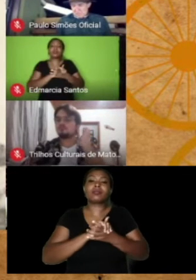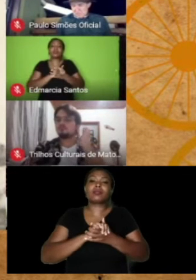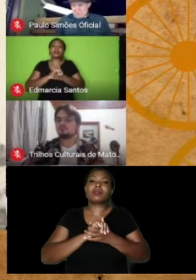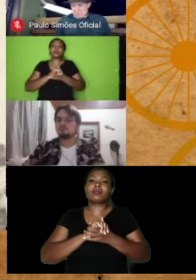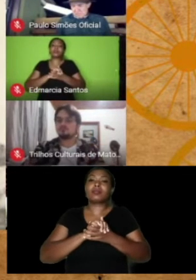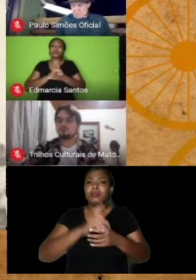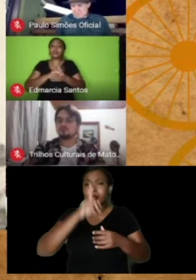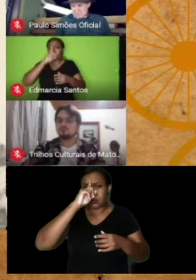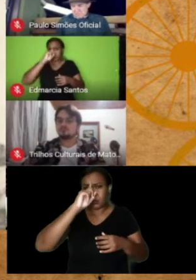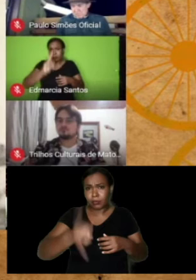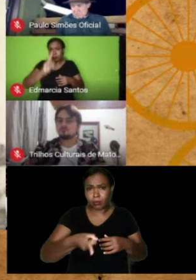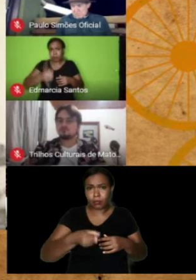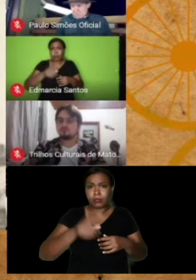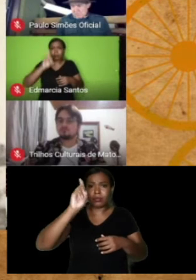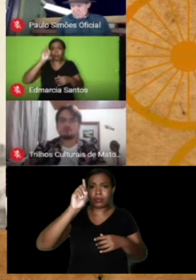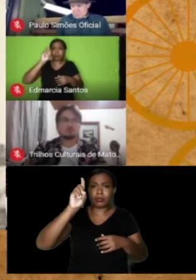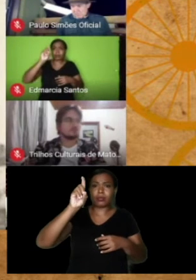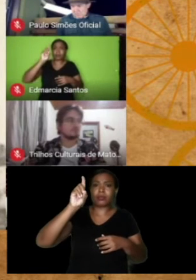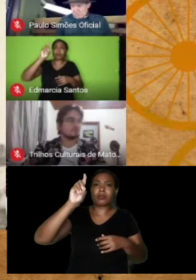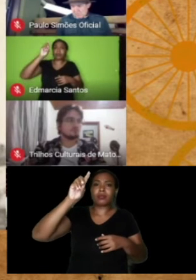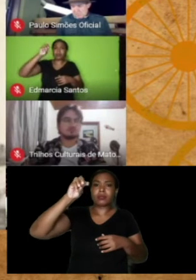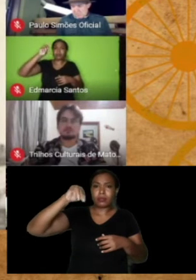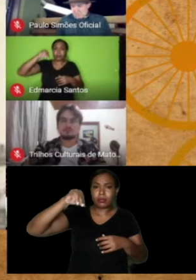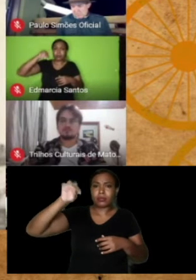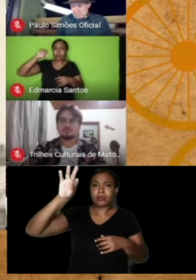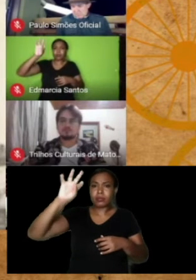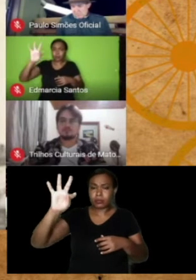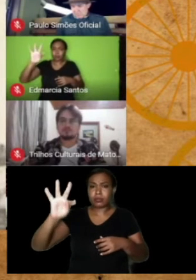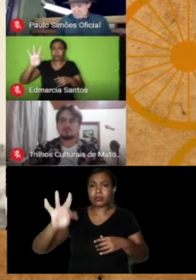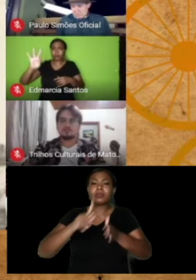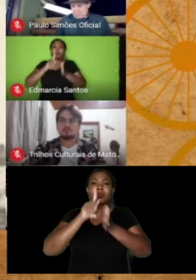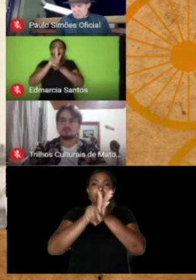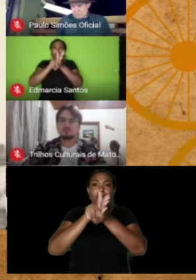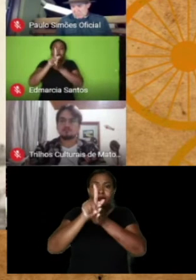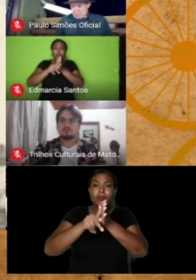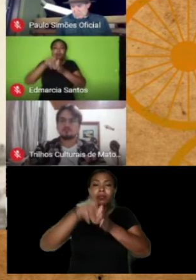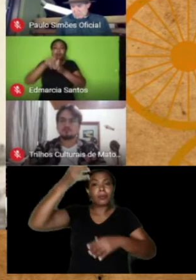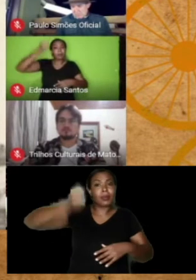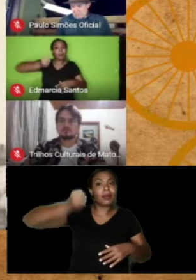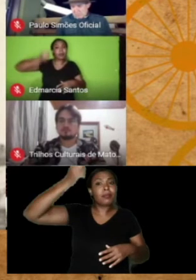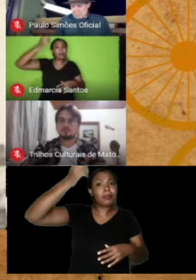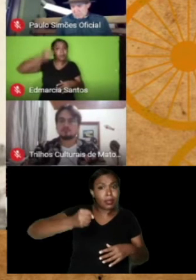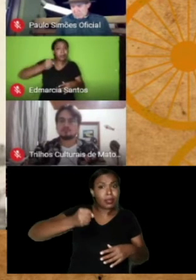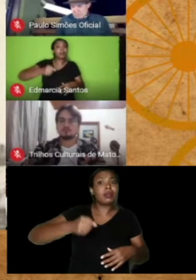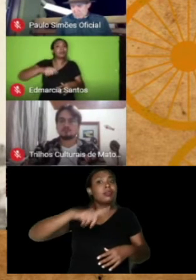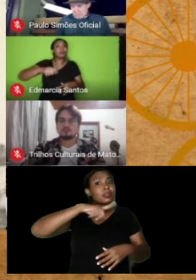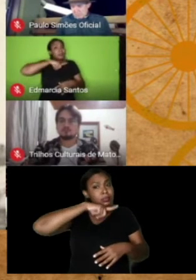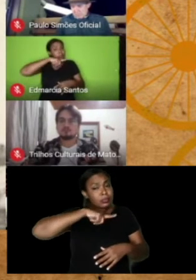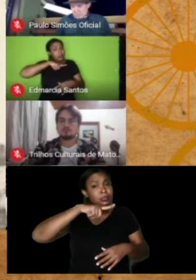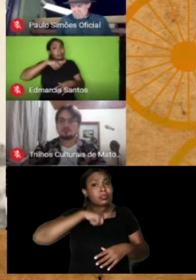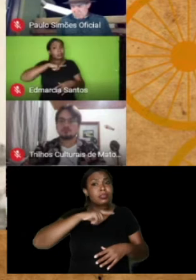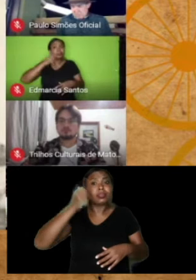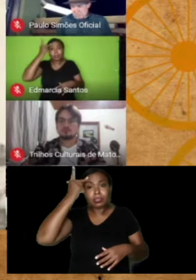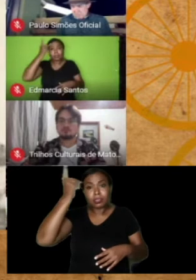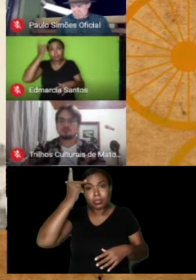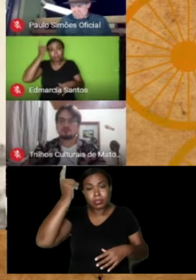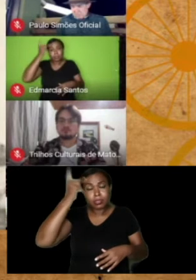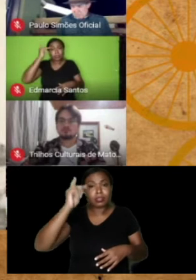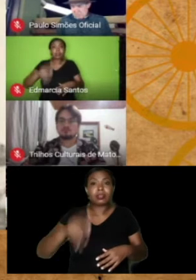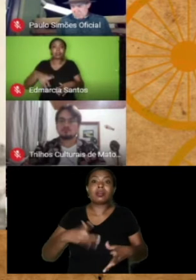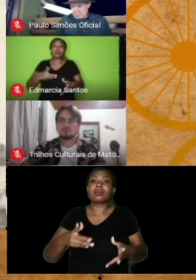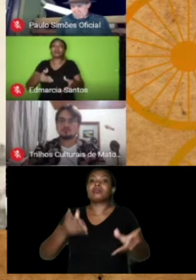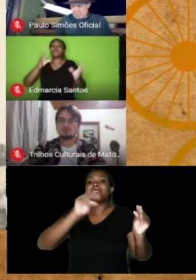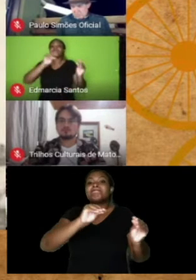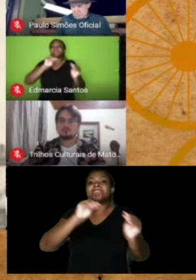veio uma ordem do DENIT para levar a Maria Fumaça, que estava lá funcionando, que estiveram lá para outra cidade, porque aquilo ainda pertencia